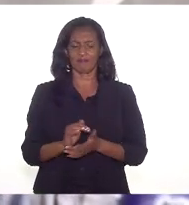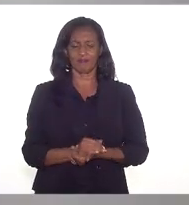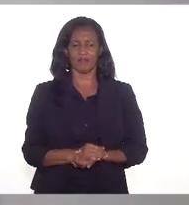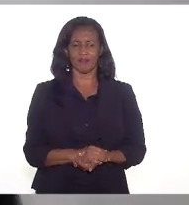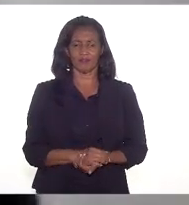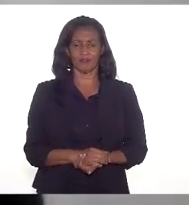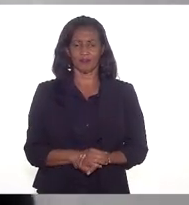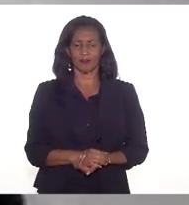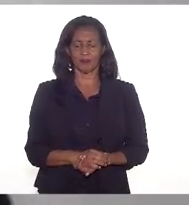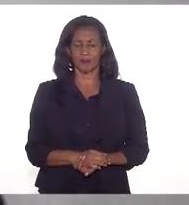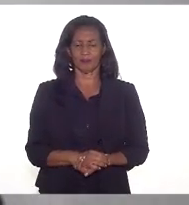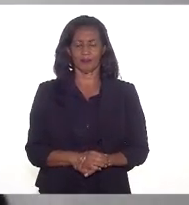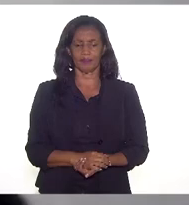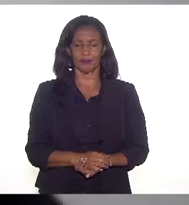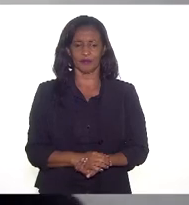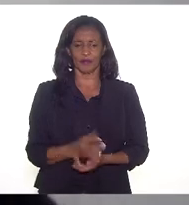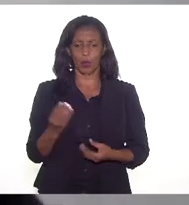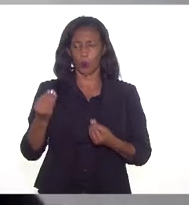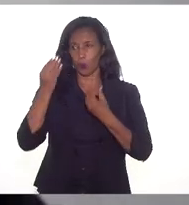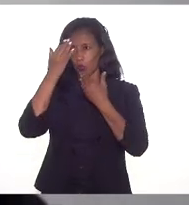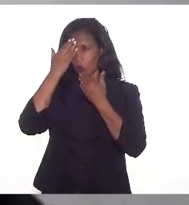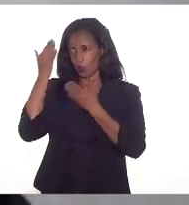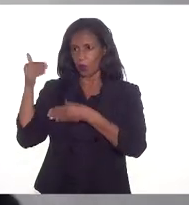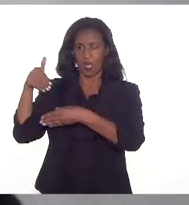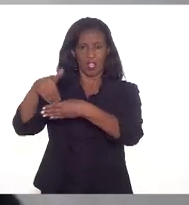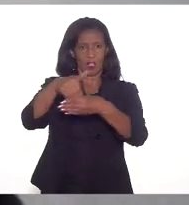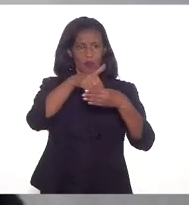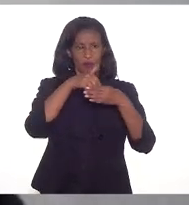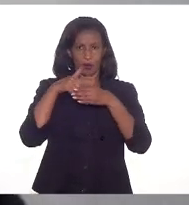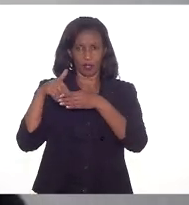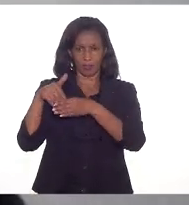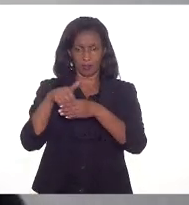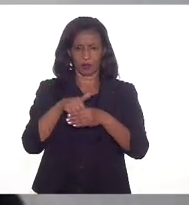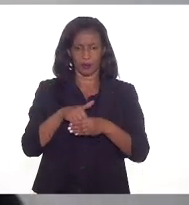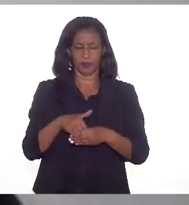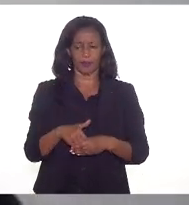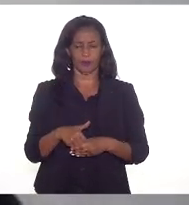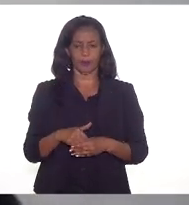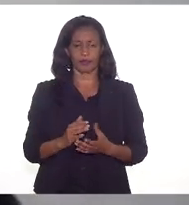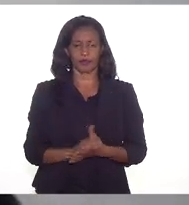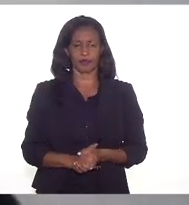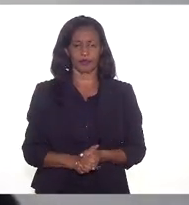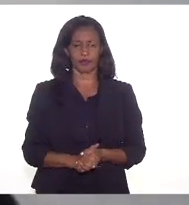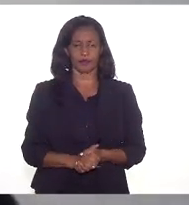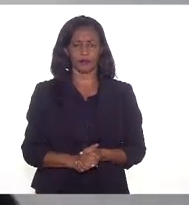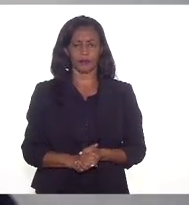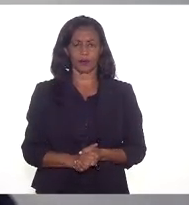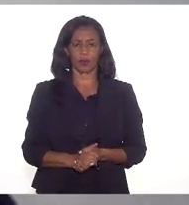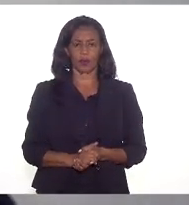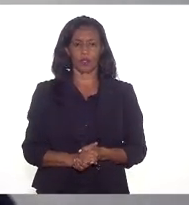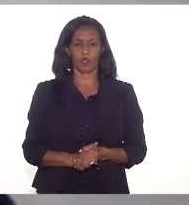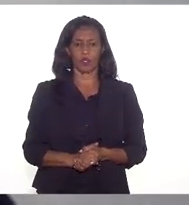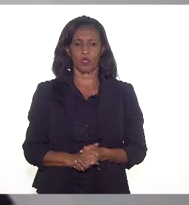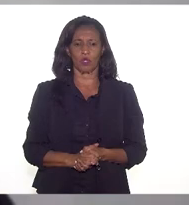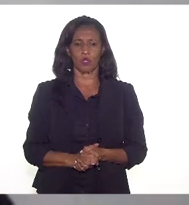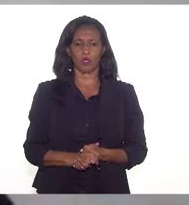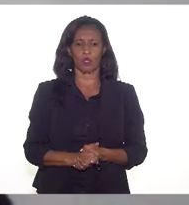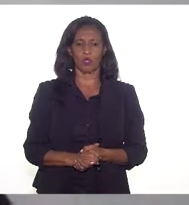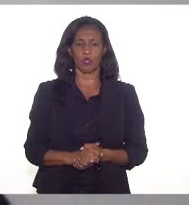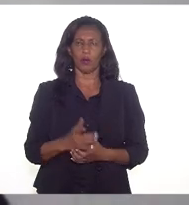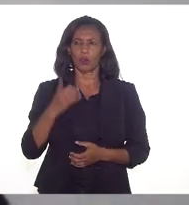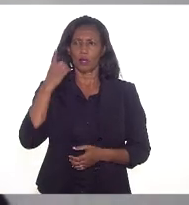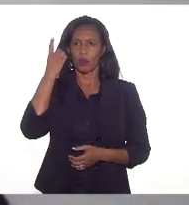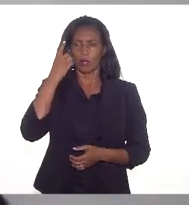Perfeito. Muito obrigado, deputado. Então, em votação, como voto. Deputado Márcio Pacheco